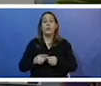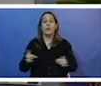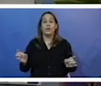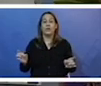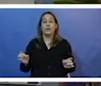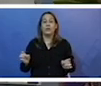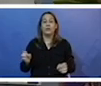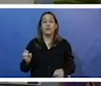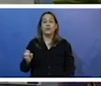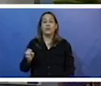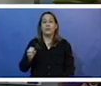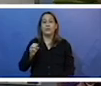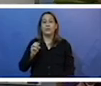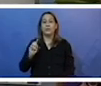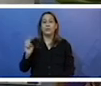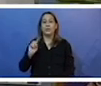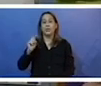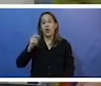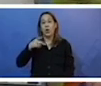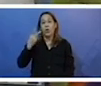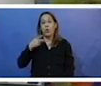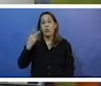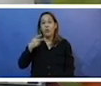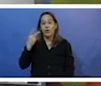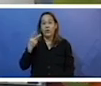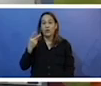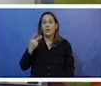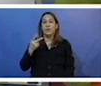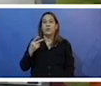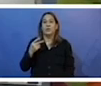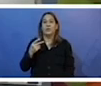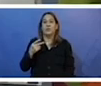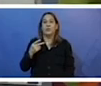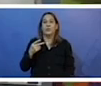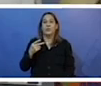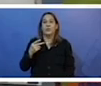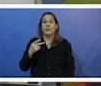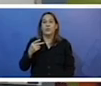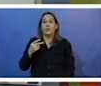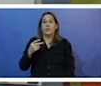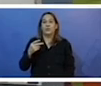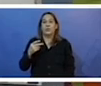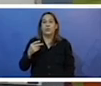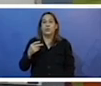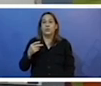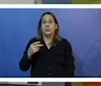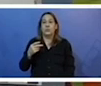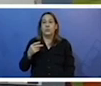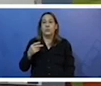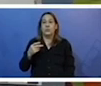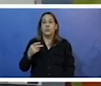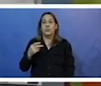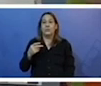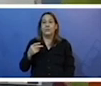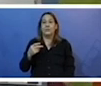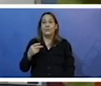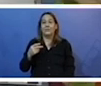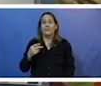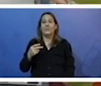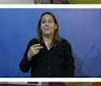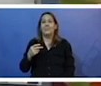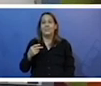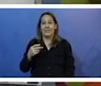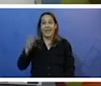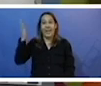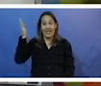não pronunciando a vogal U, igual estávamos estudando. Já, acento